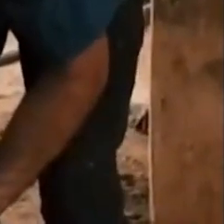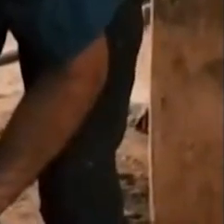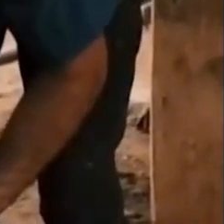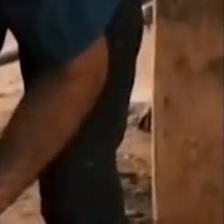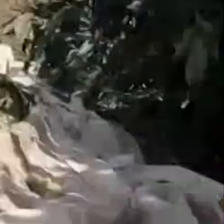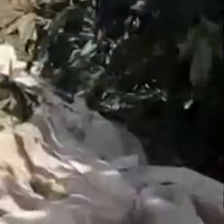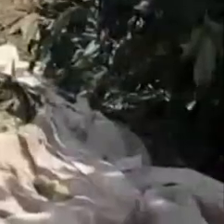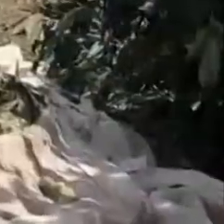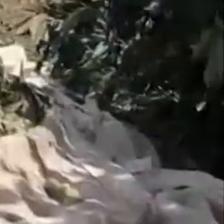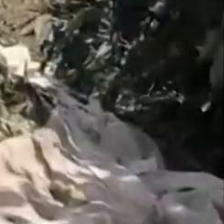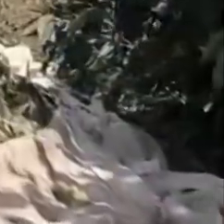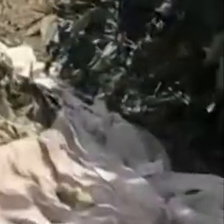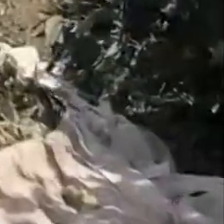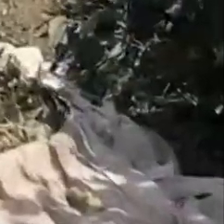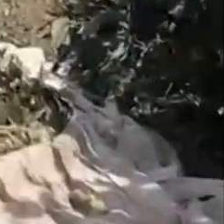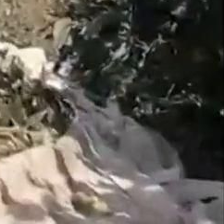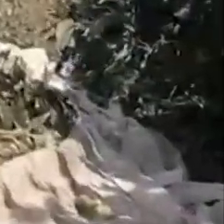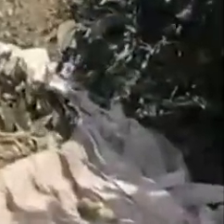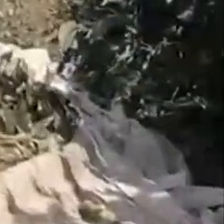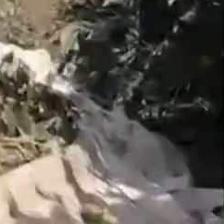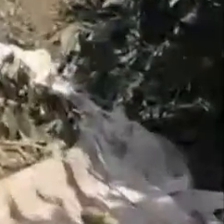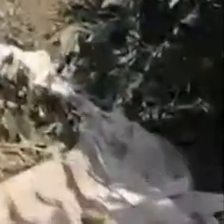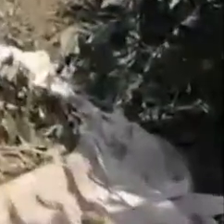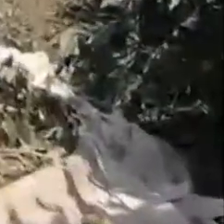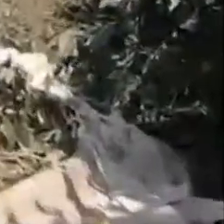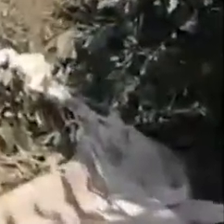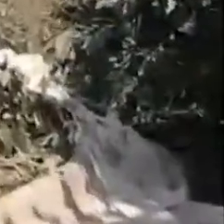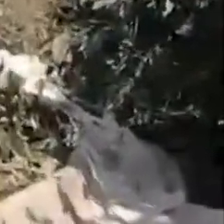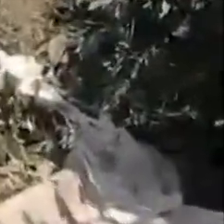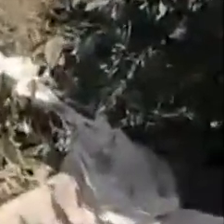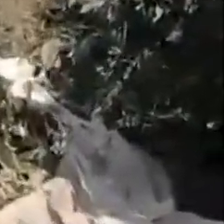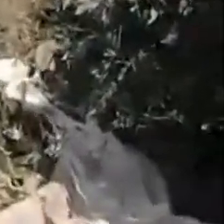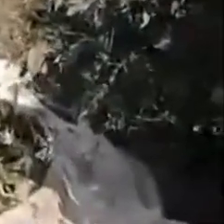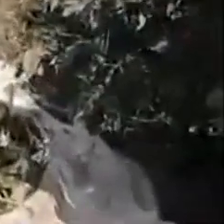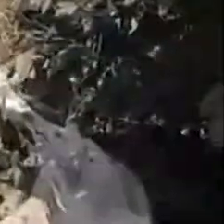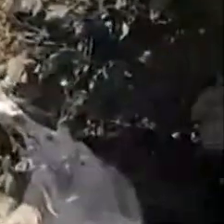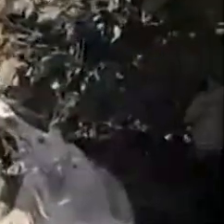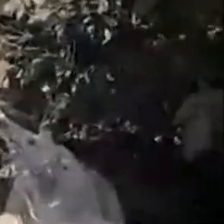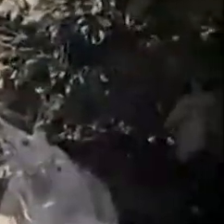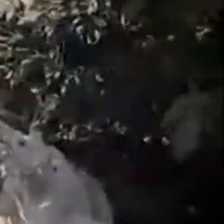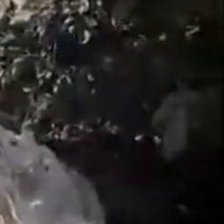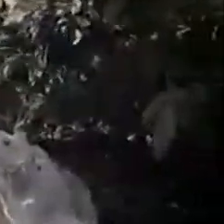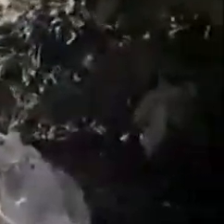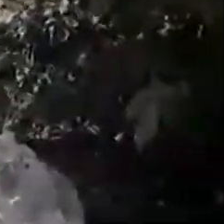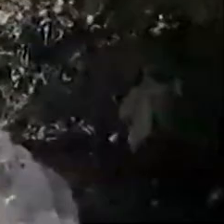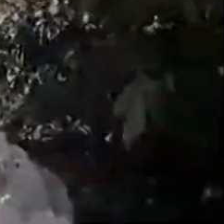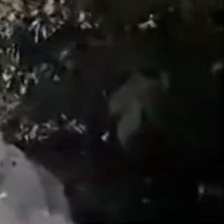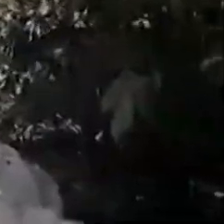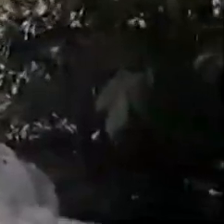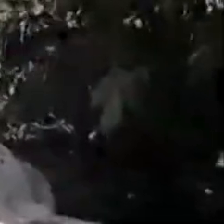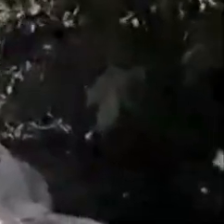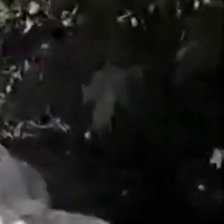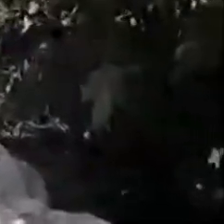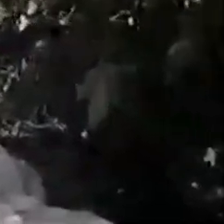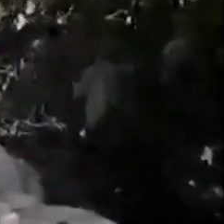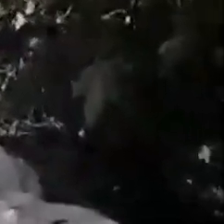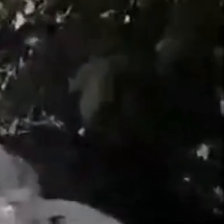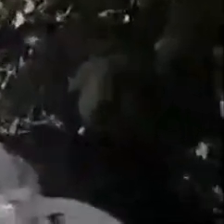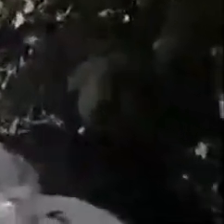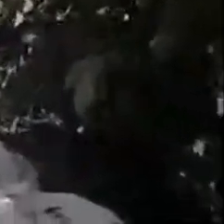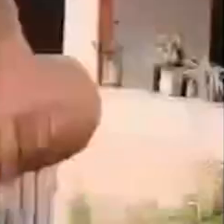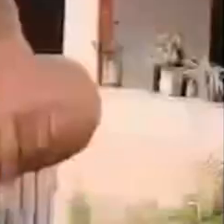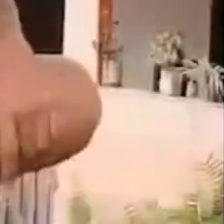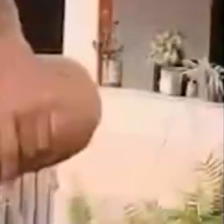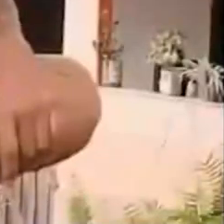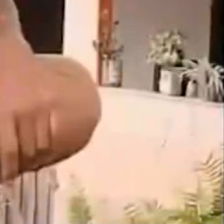êxodo rural acontece por conta disso principalmente de jovens que moram até mais distantes da cidade